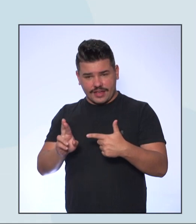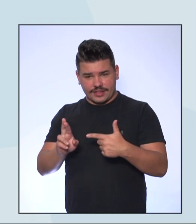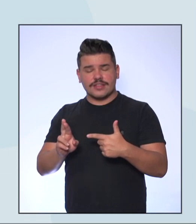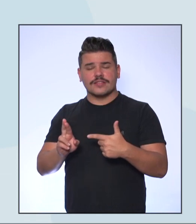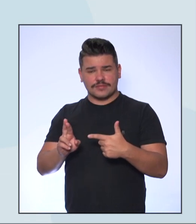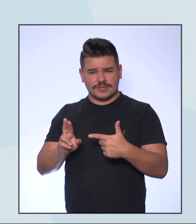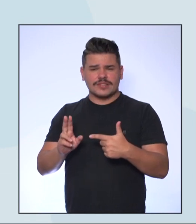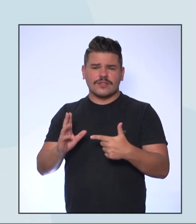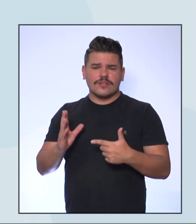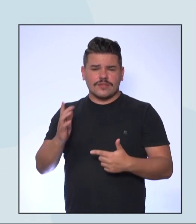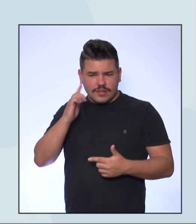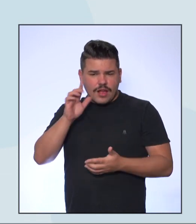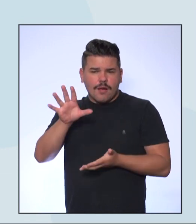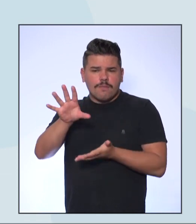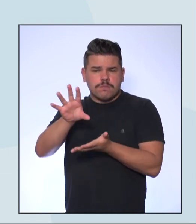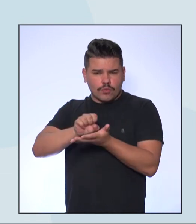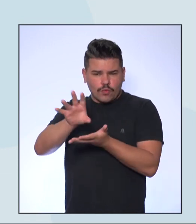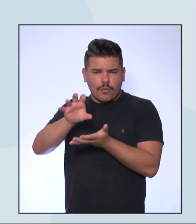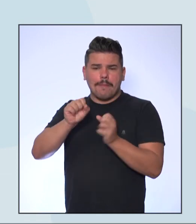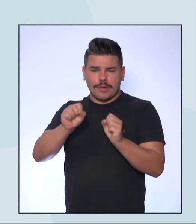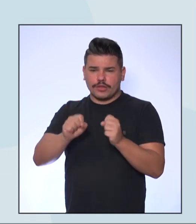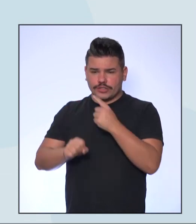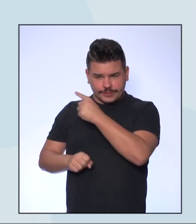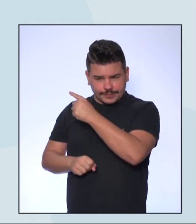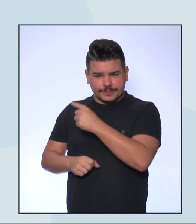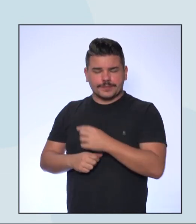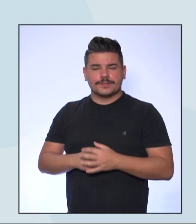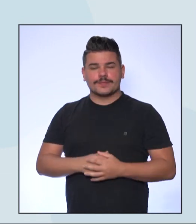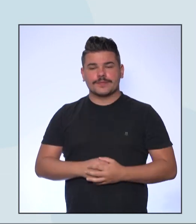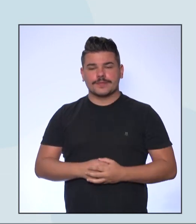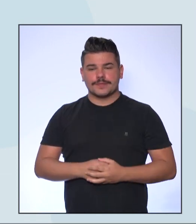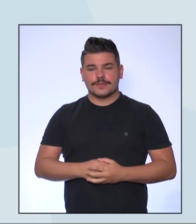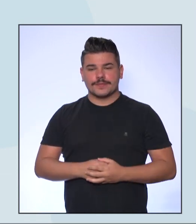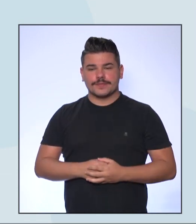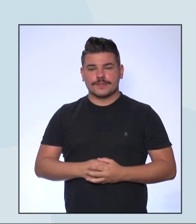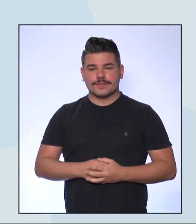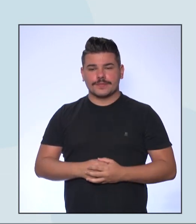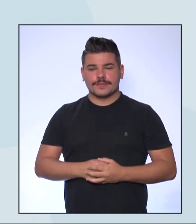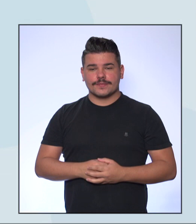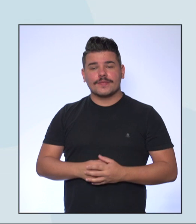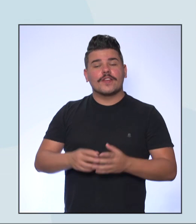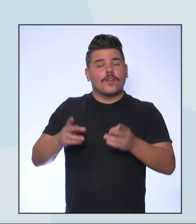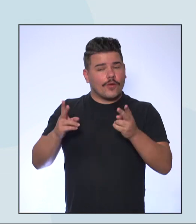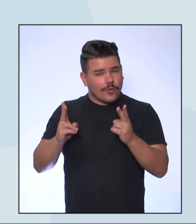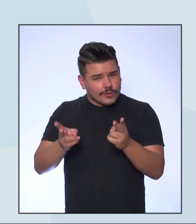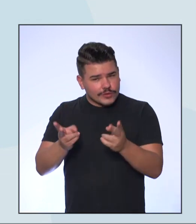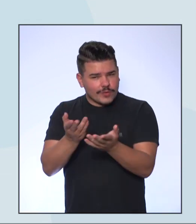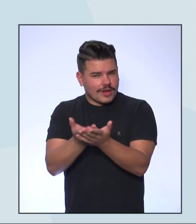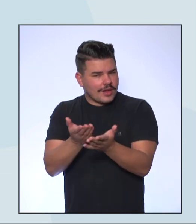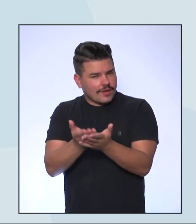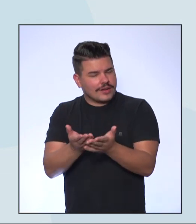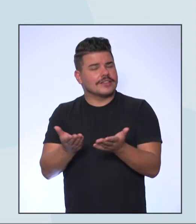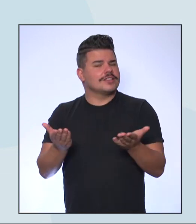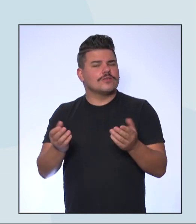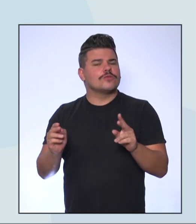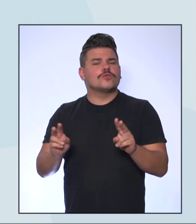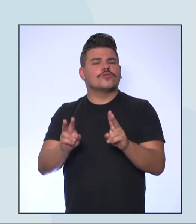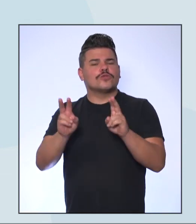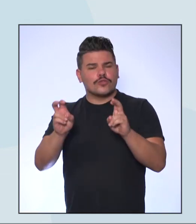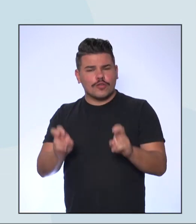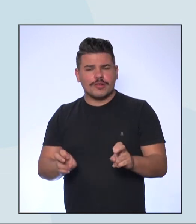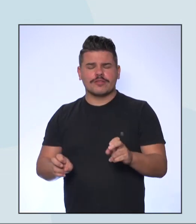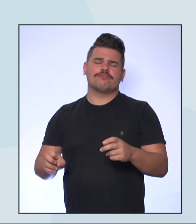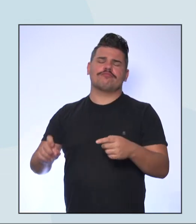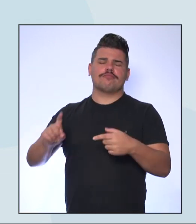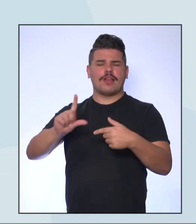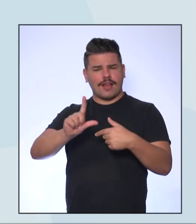tirar um print da tela aí, tá? Ok, então vamos continuar. O que diz a relação da tangente em relação ao